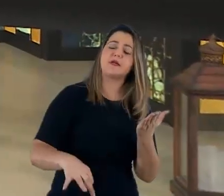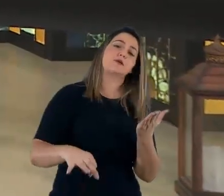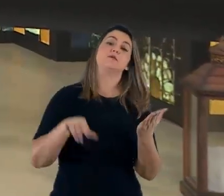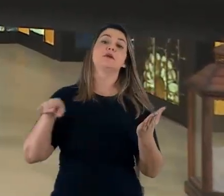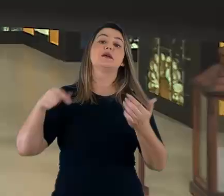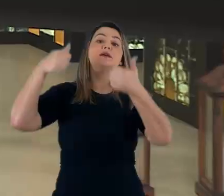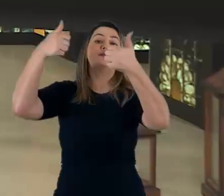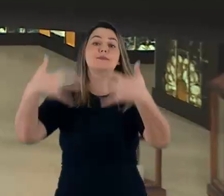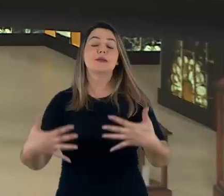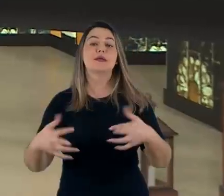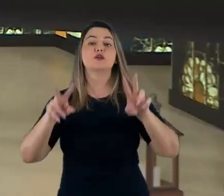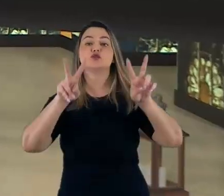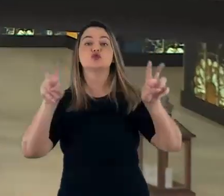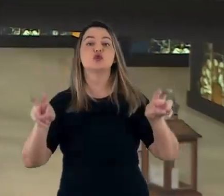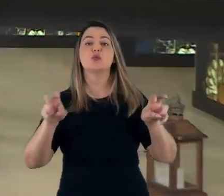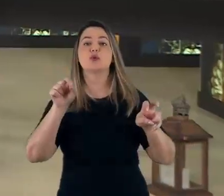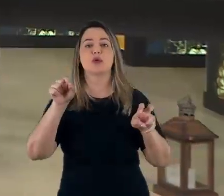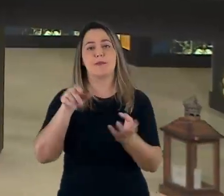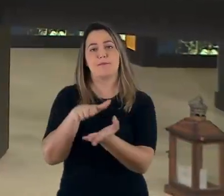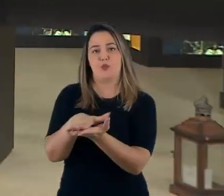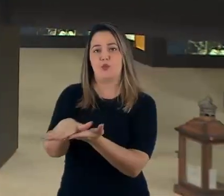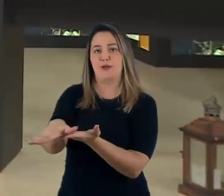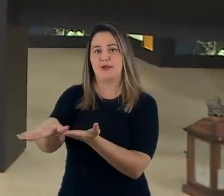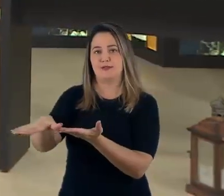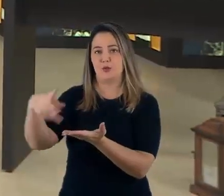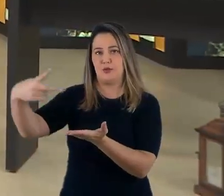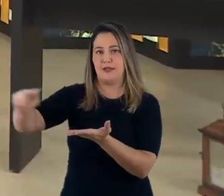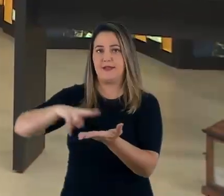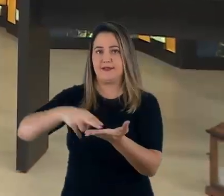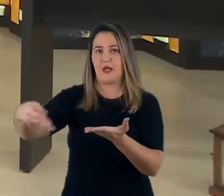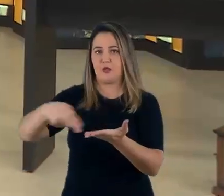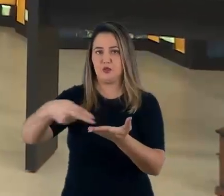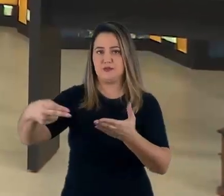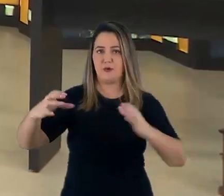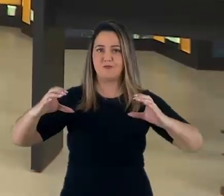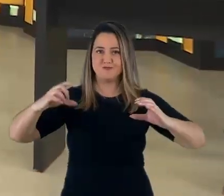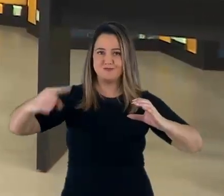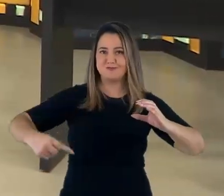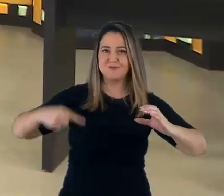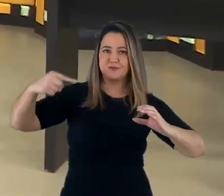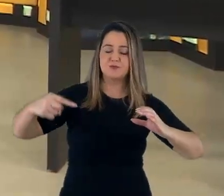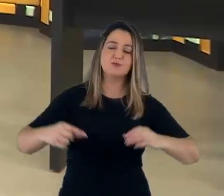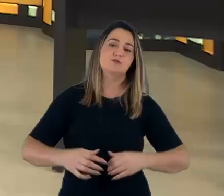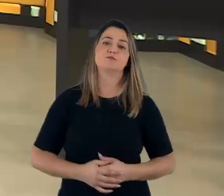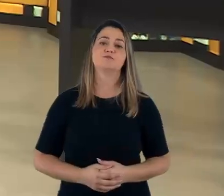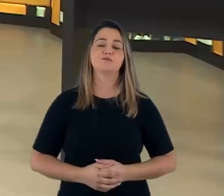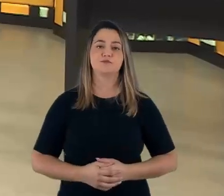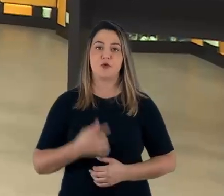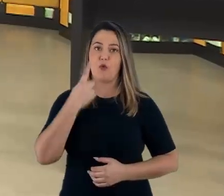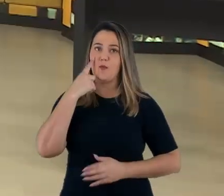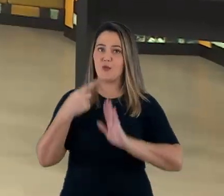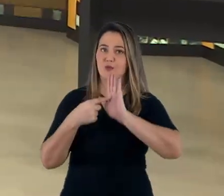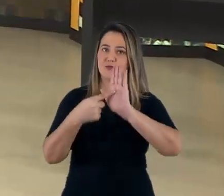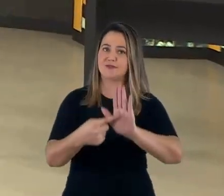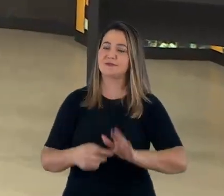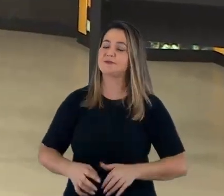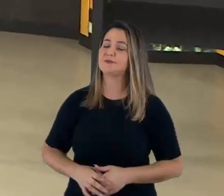o seguinte a respeito da sua publicação. Eu vou mostrar para você aqui na tela o que ele afirmou. Preste